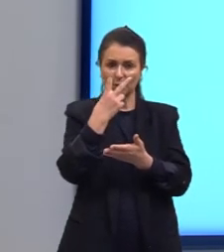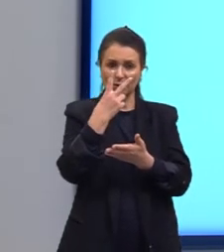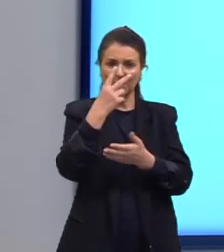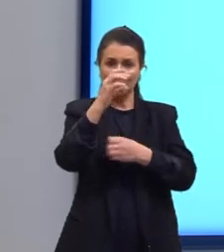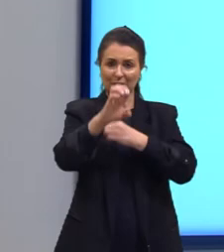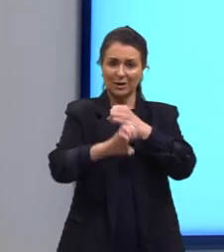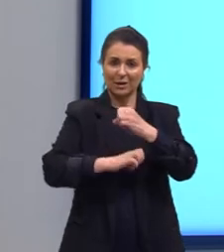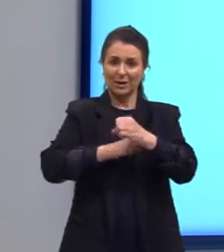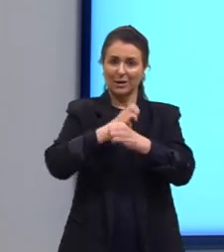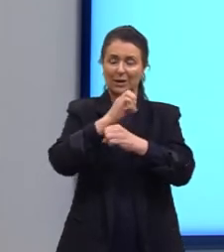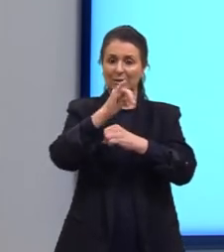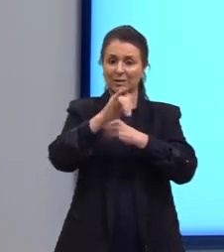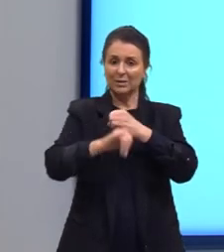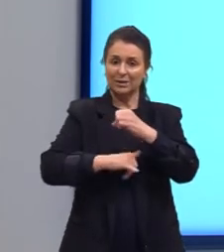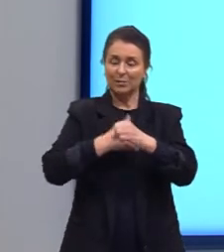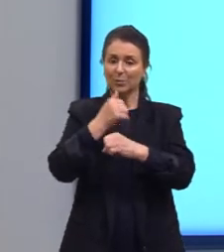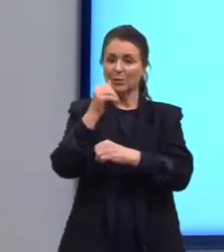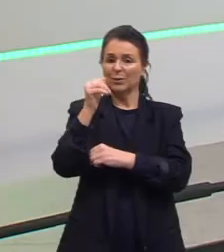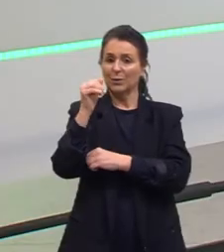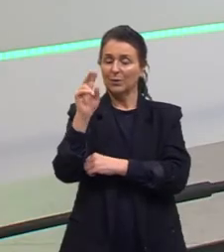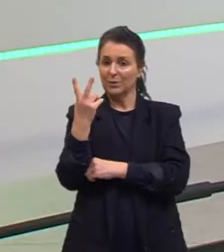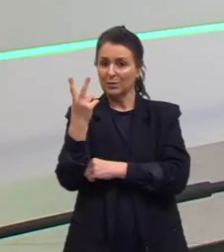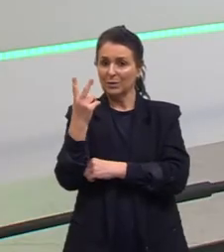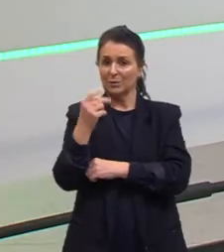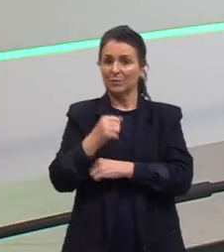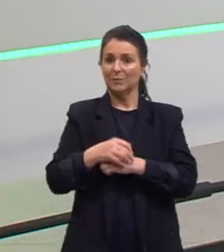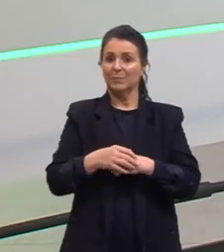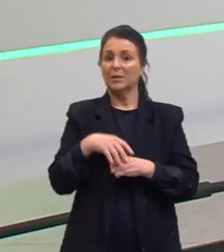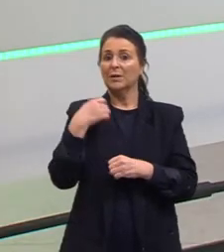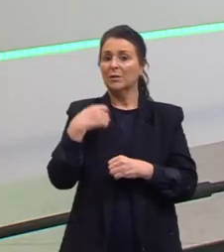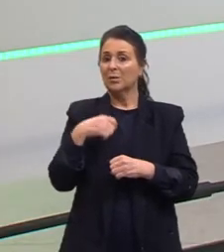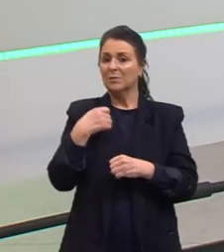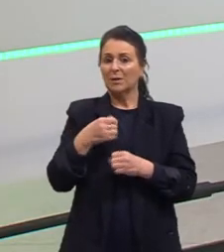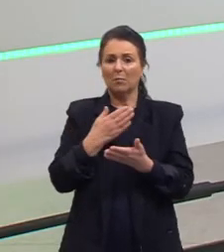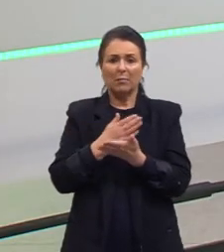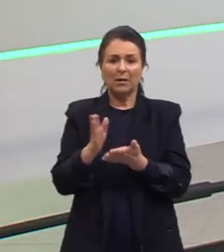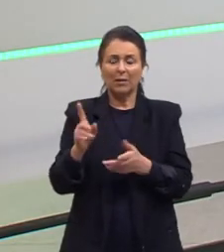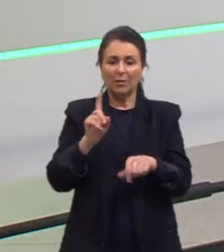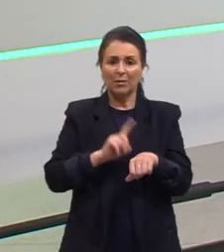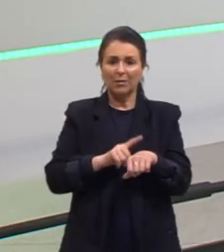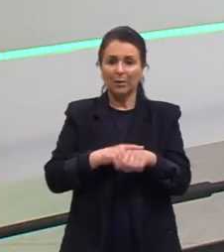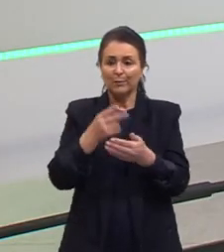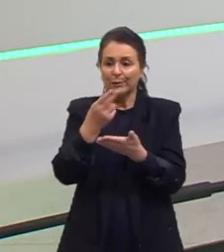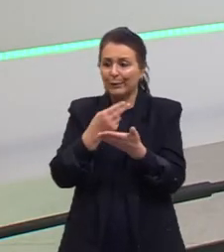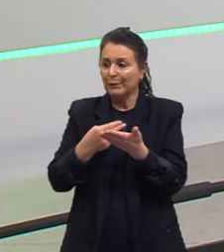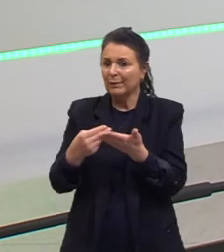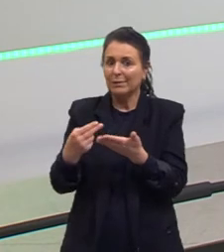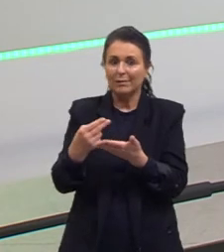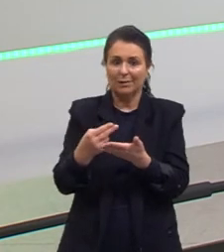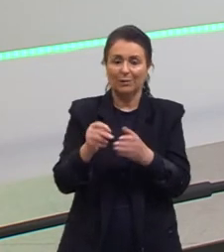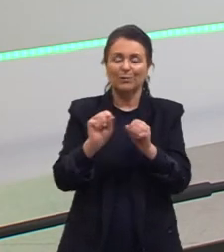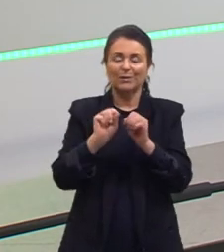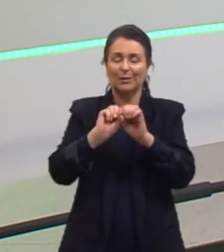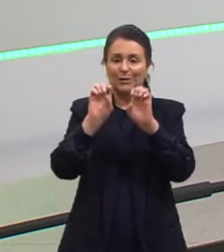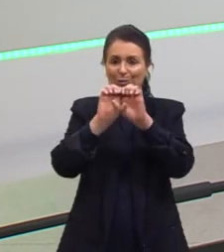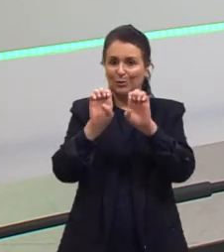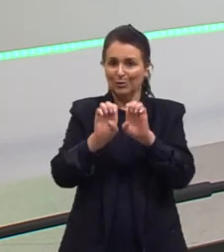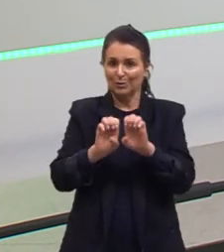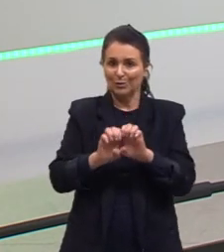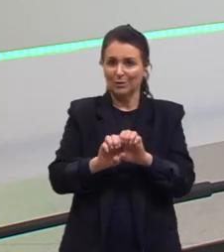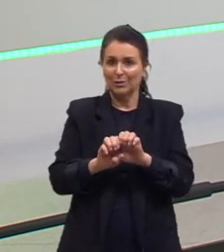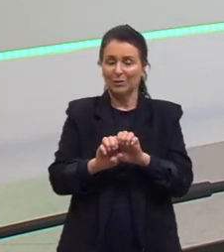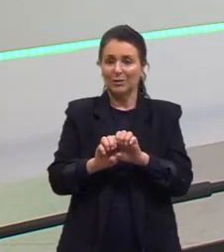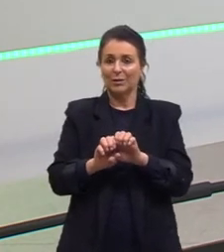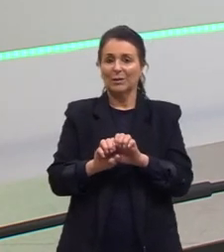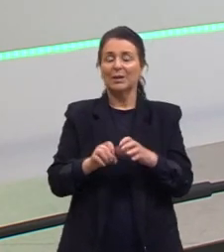eu sei que até né dois então eu já posso descartar não preciso ter o perdeu o tempo ali de desenhar né de fazer a estrutura então